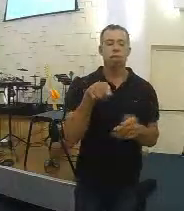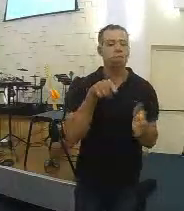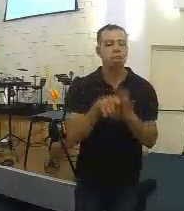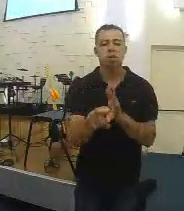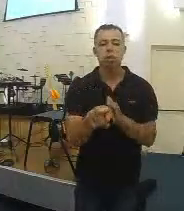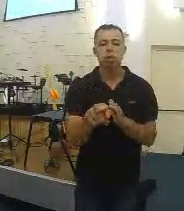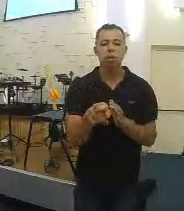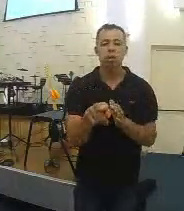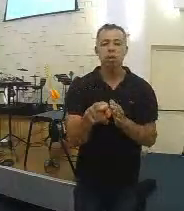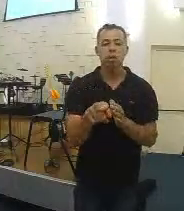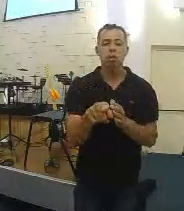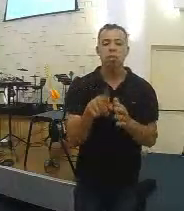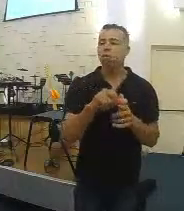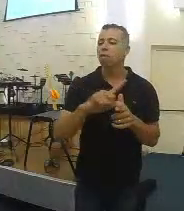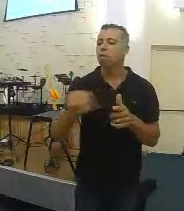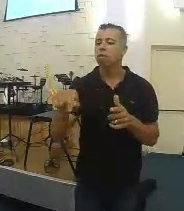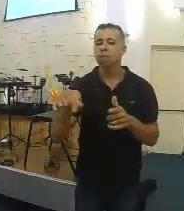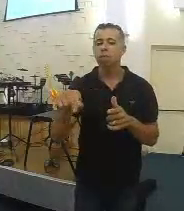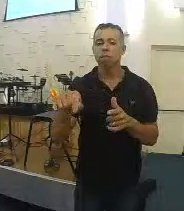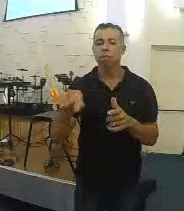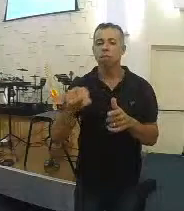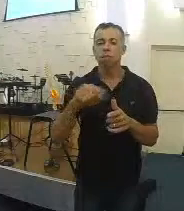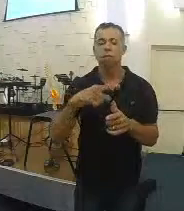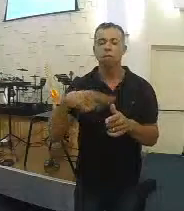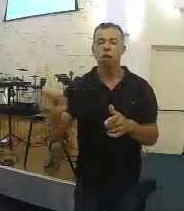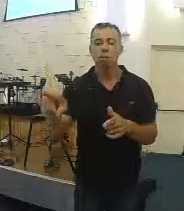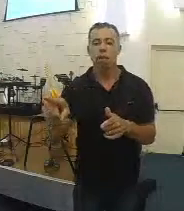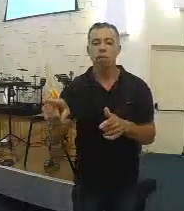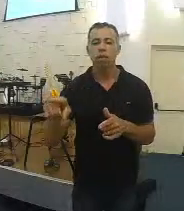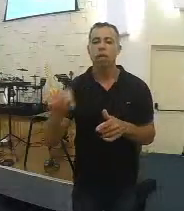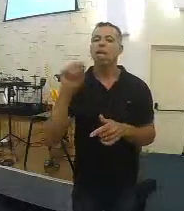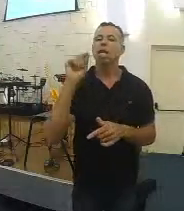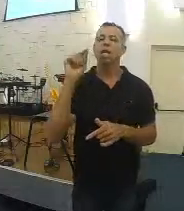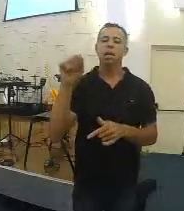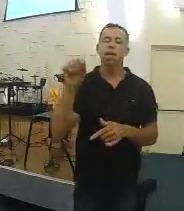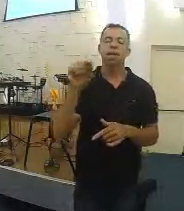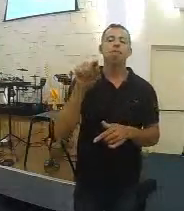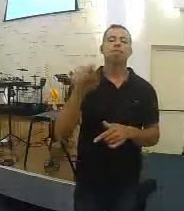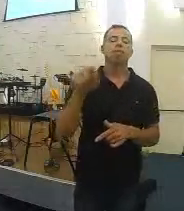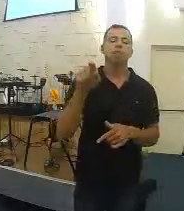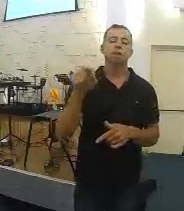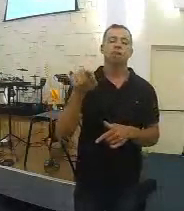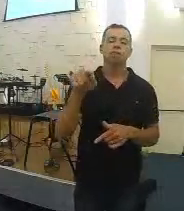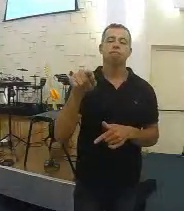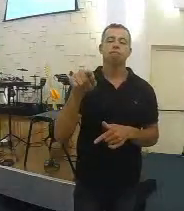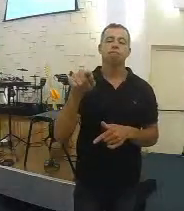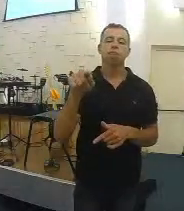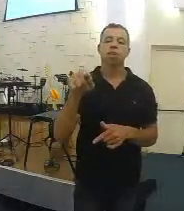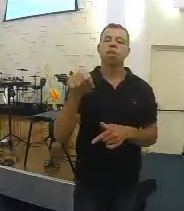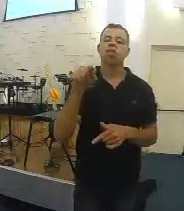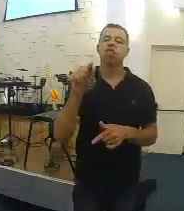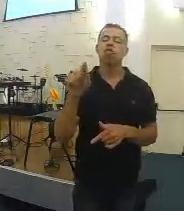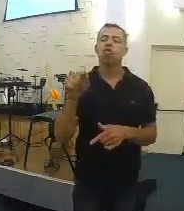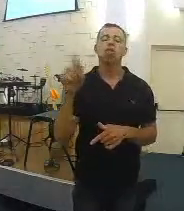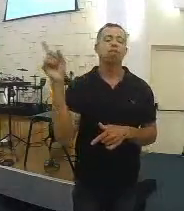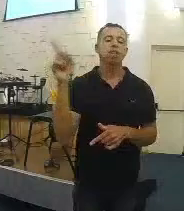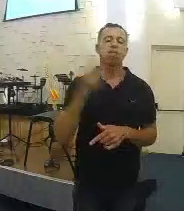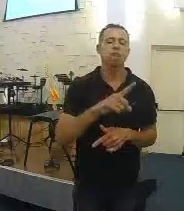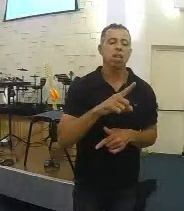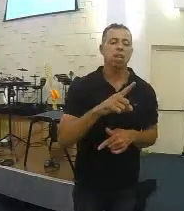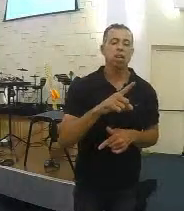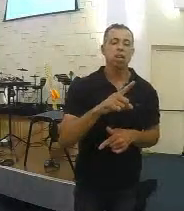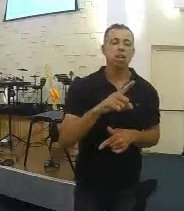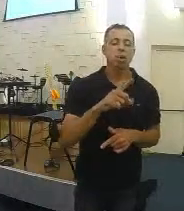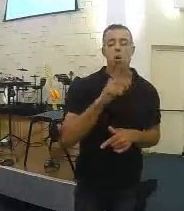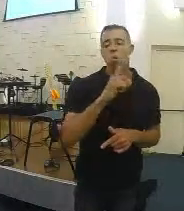perguntas clássicas da filosofia. Quem é você? De onde você veio? E para onde você